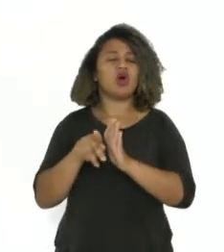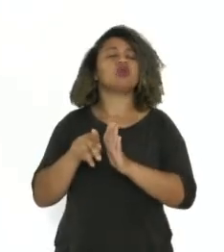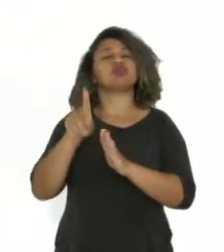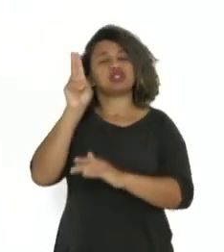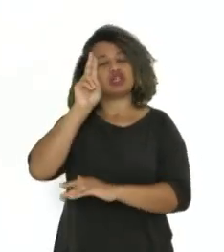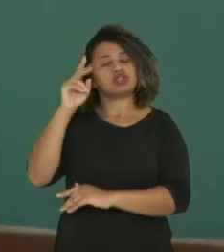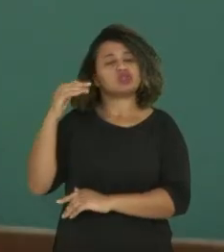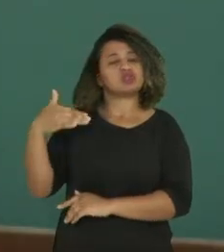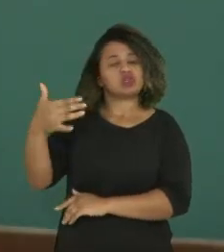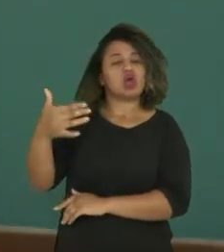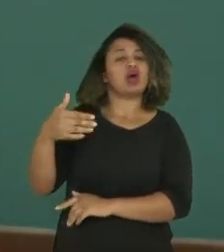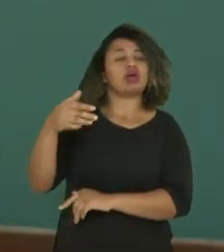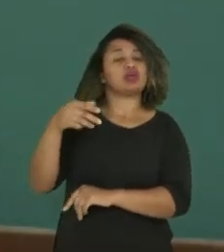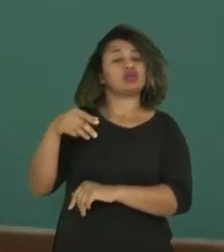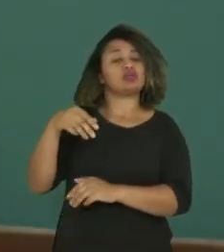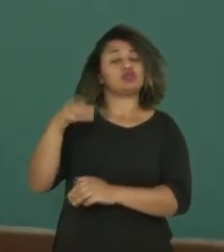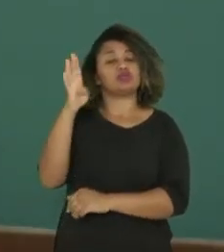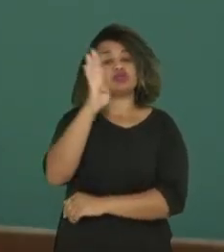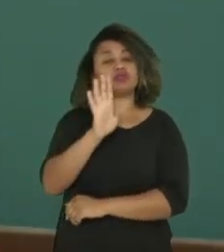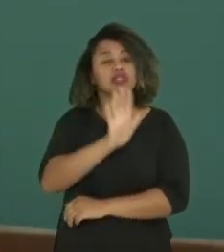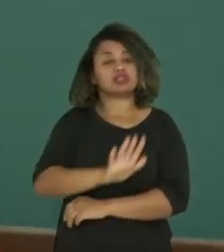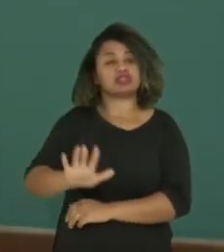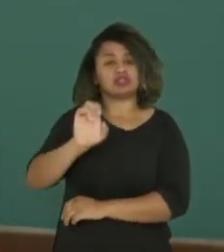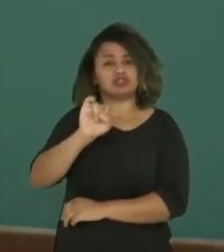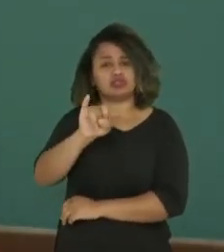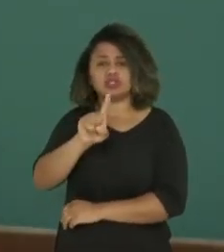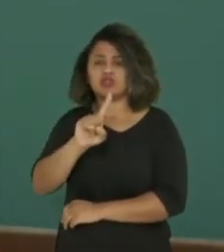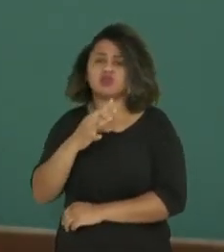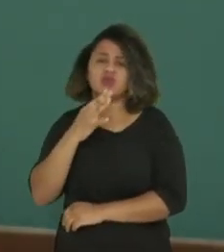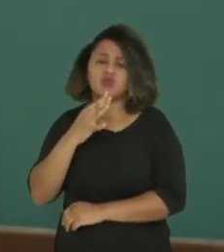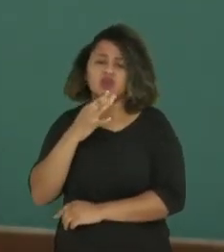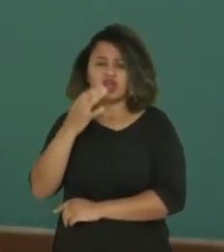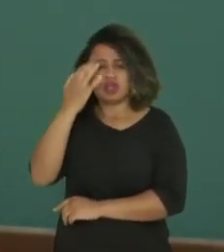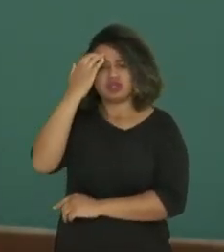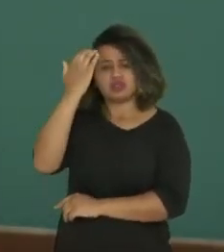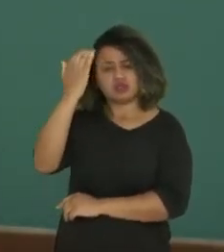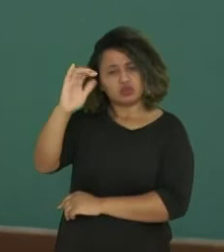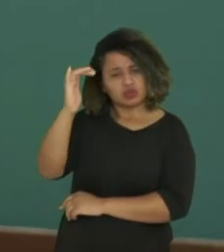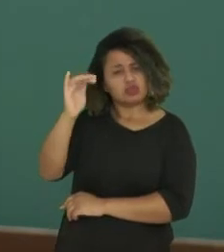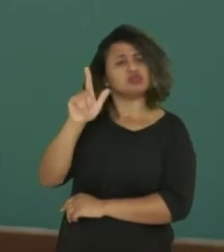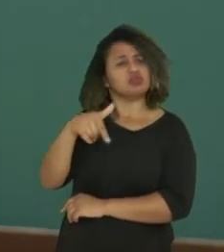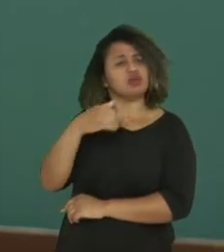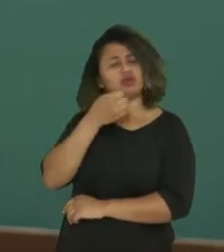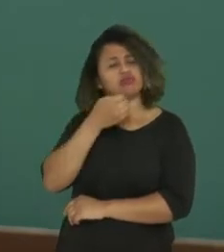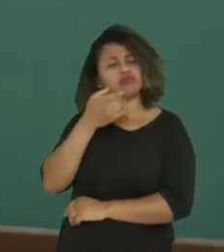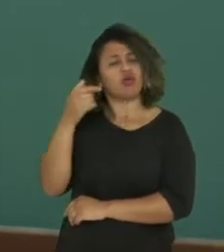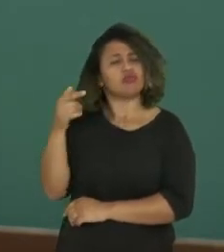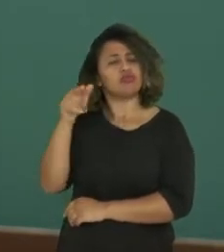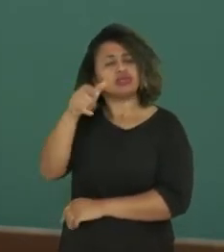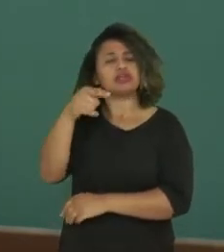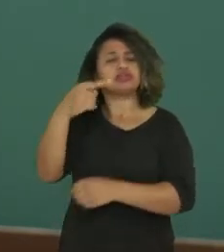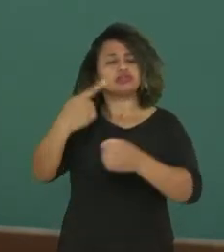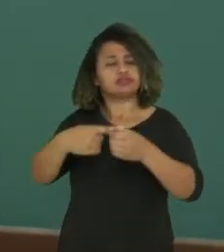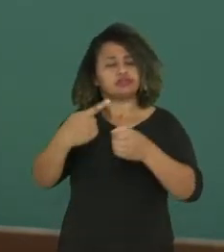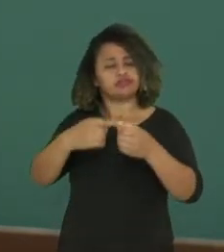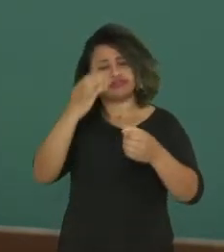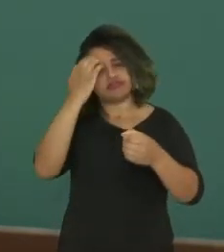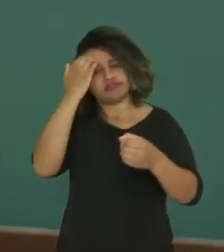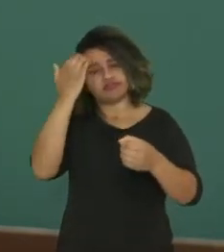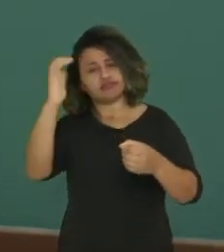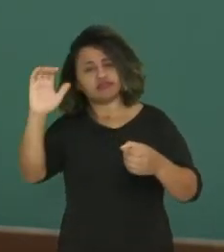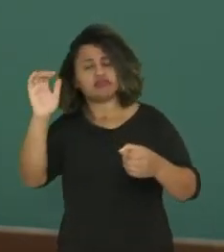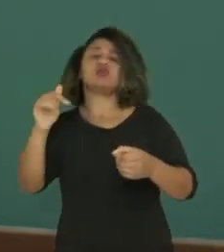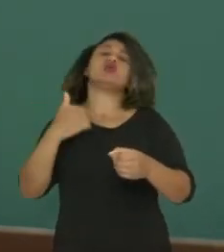Nacional, tá? Se você não conhece Curitiba, vale a pena, né, ir até a capital